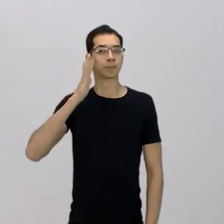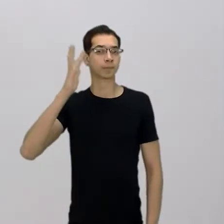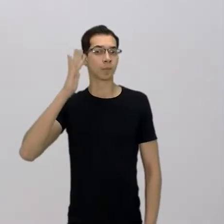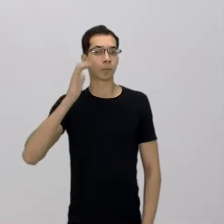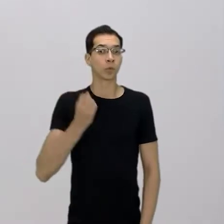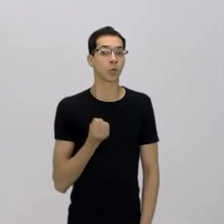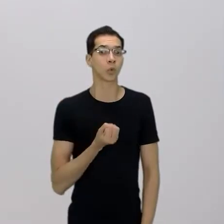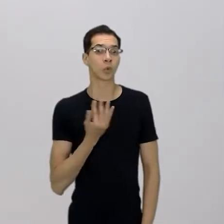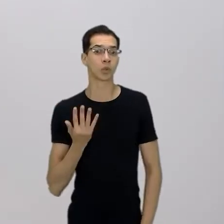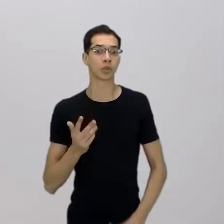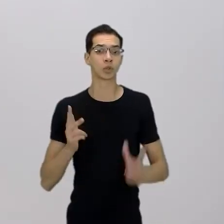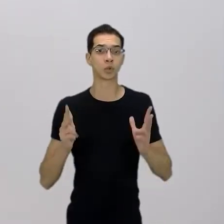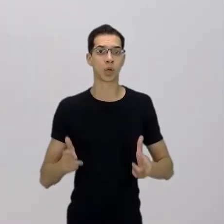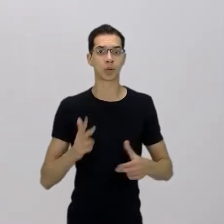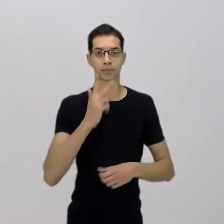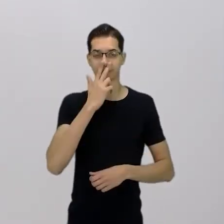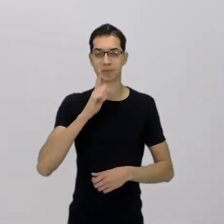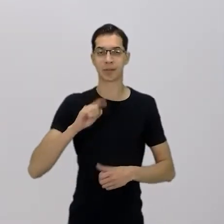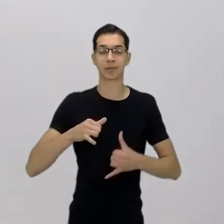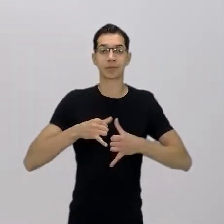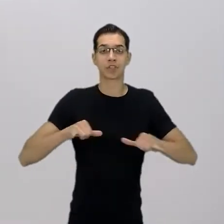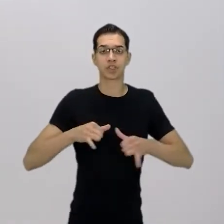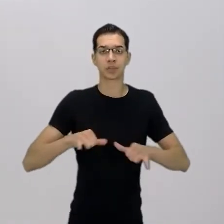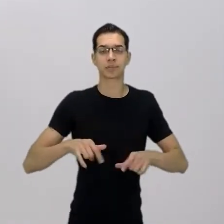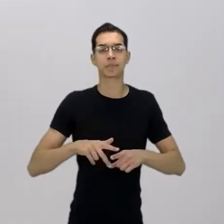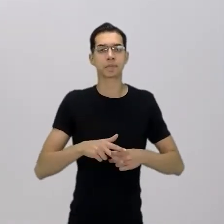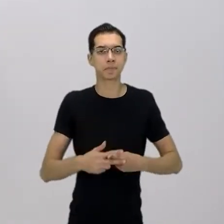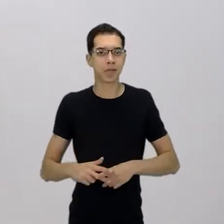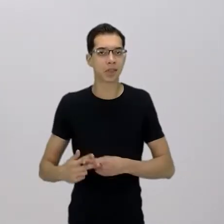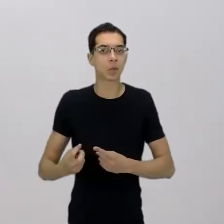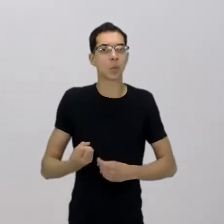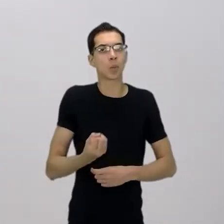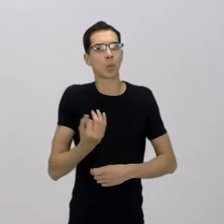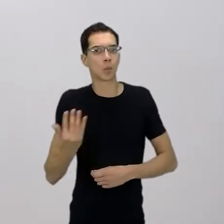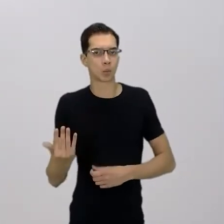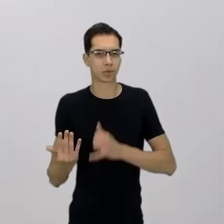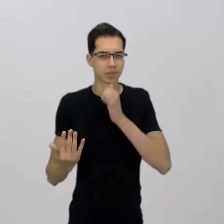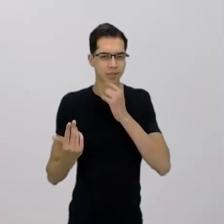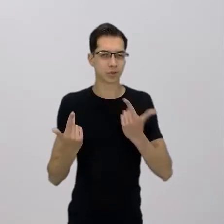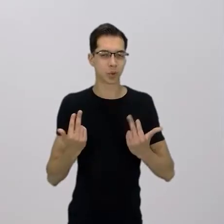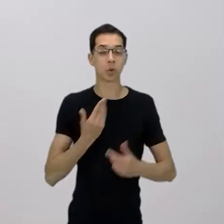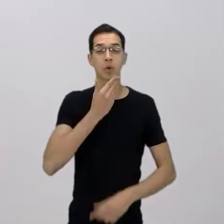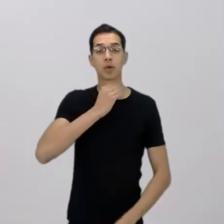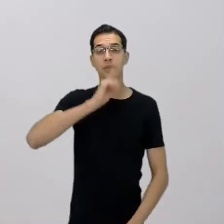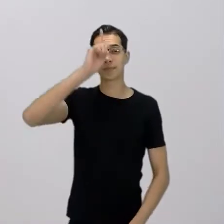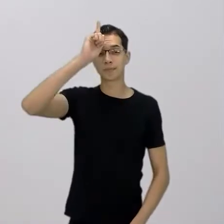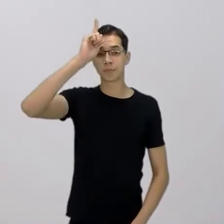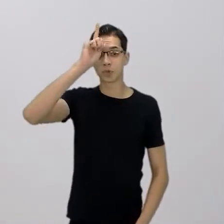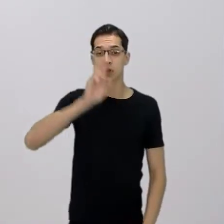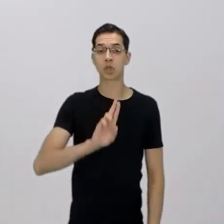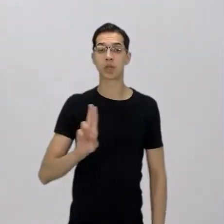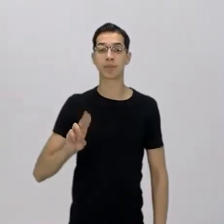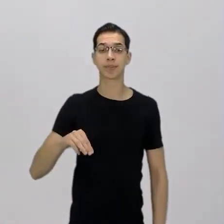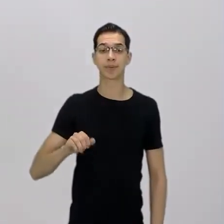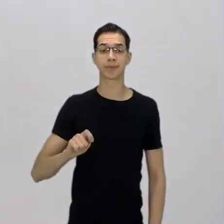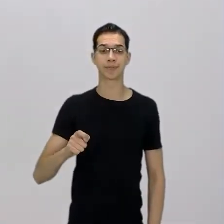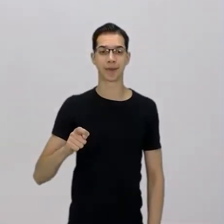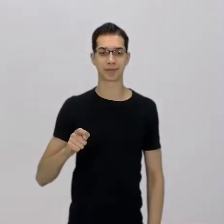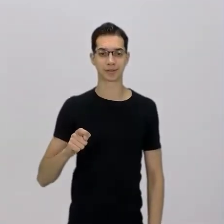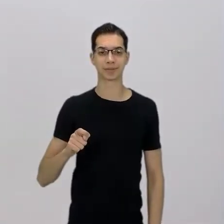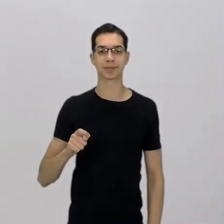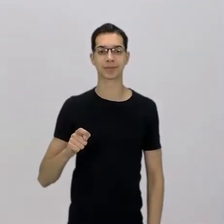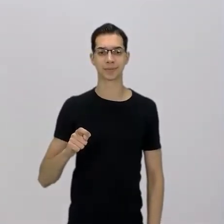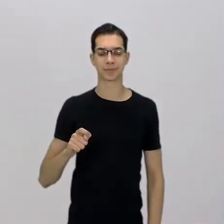quanta, de energia, que foi desenvolvido por um físico alemão chamado Max Planck, né? Ele